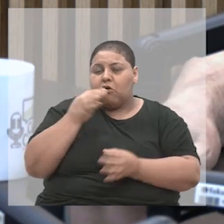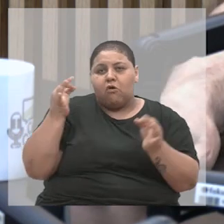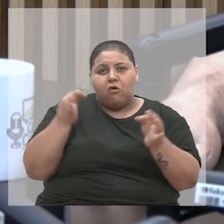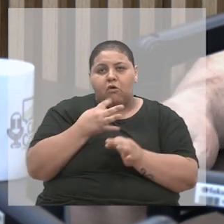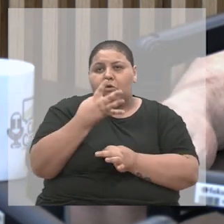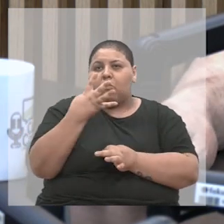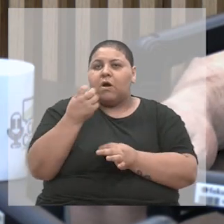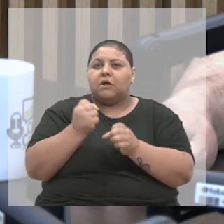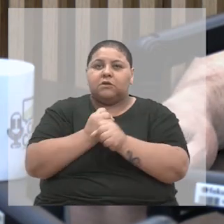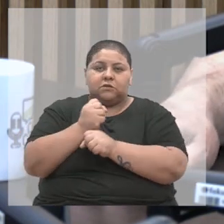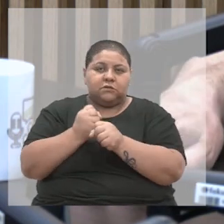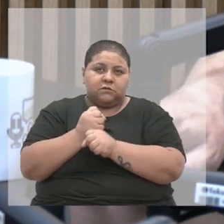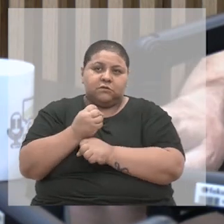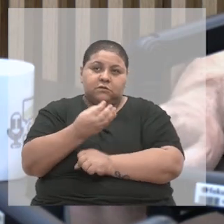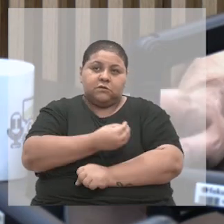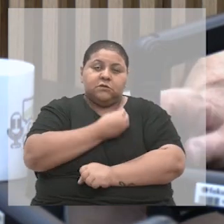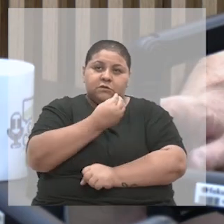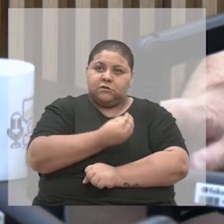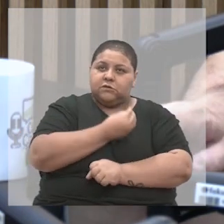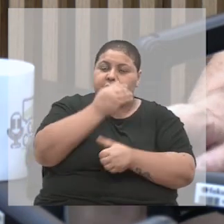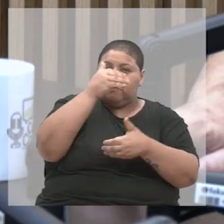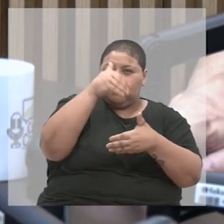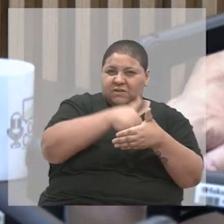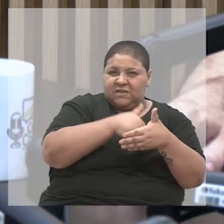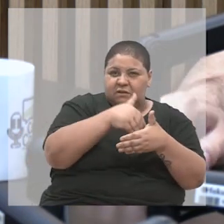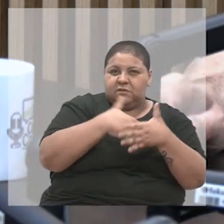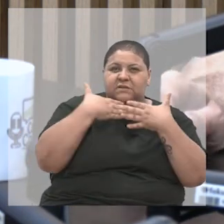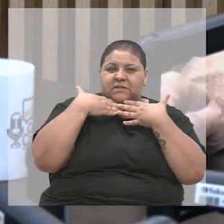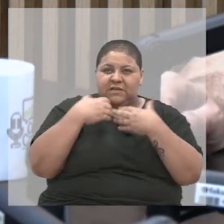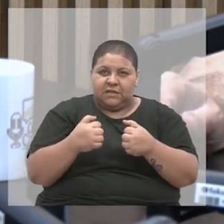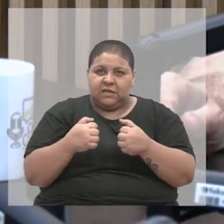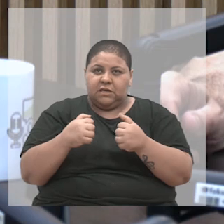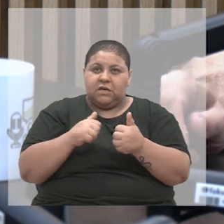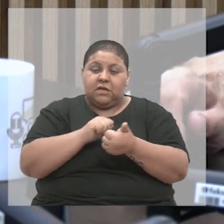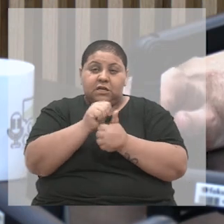Foi maravilhoso os 4 anos que eu vivi na Secretaria de Esporte e Lazer como diretor.